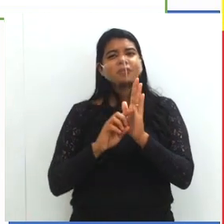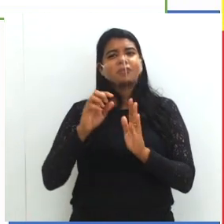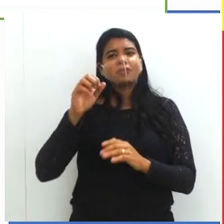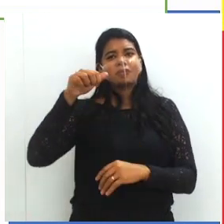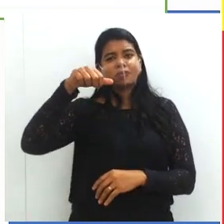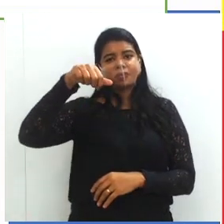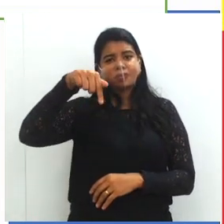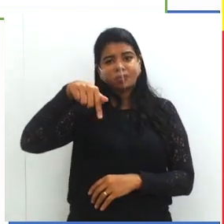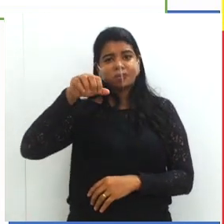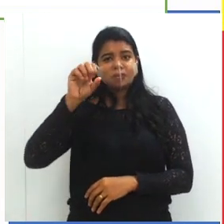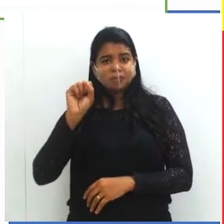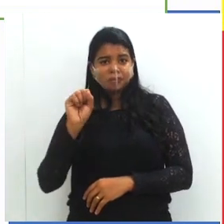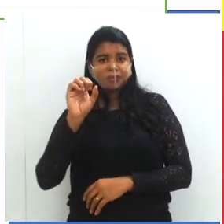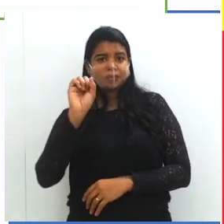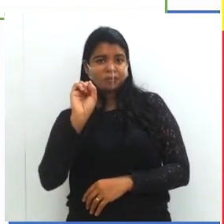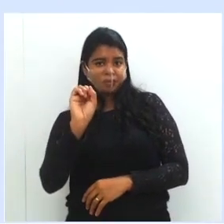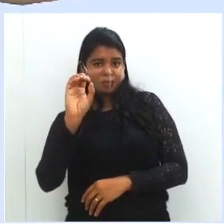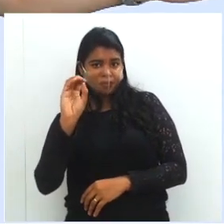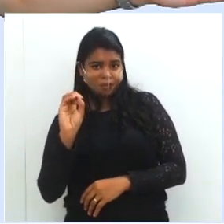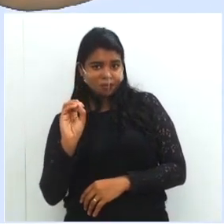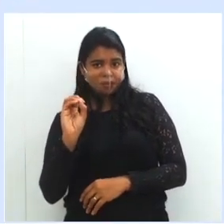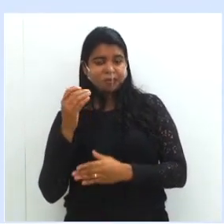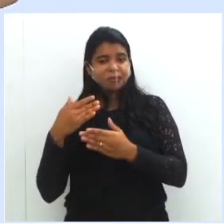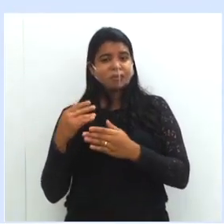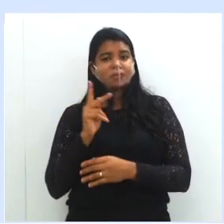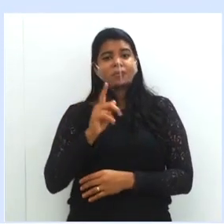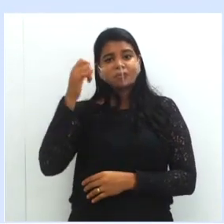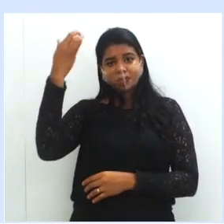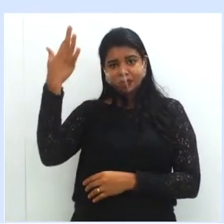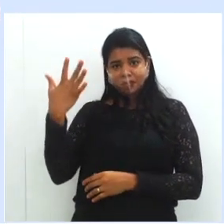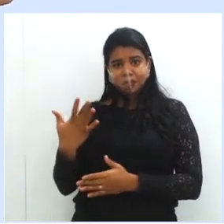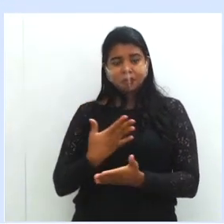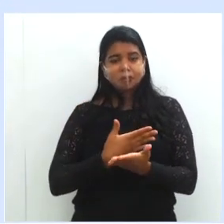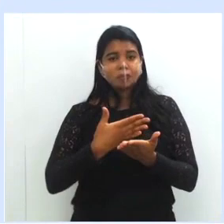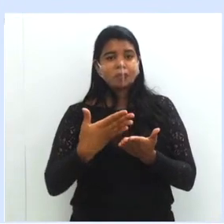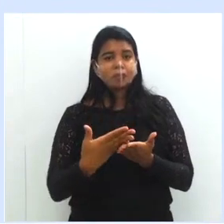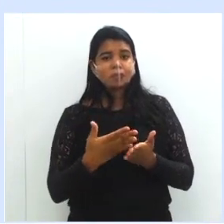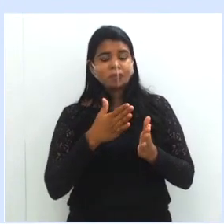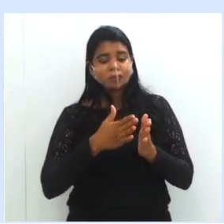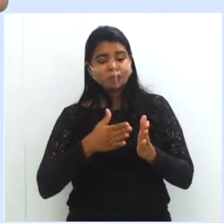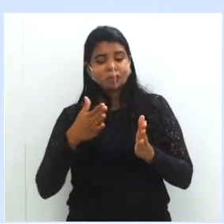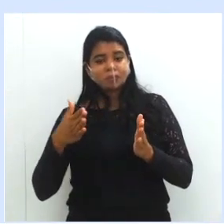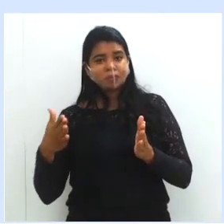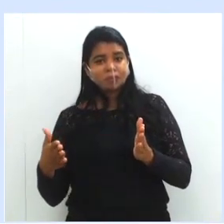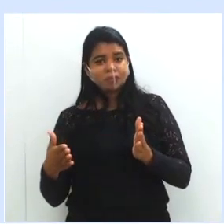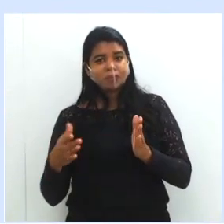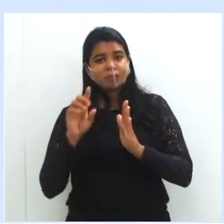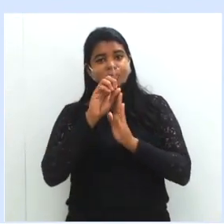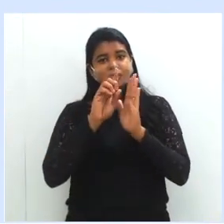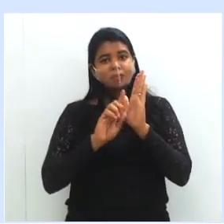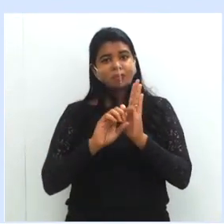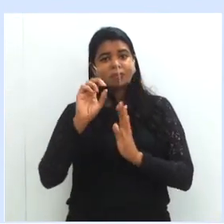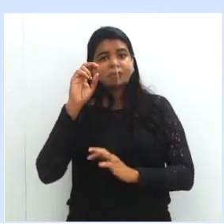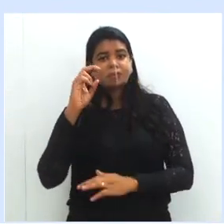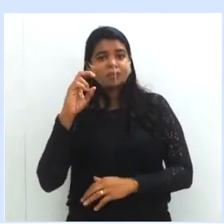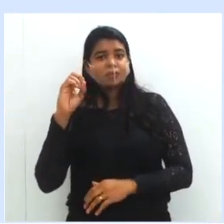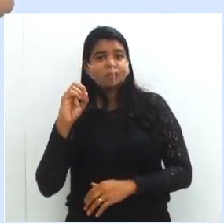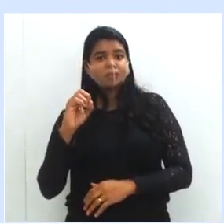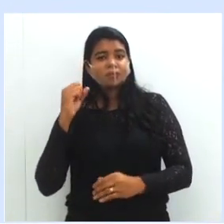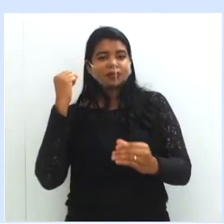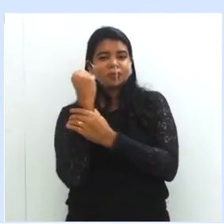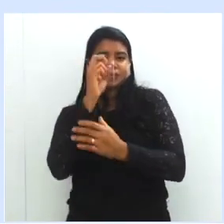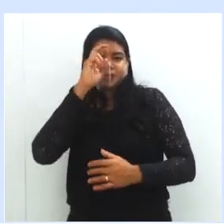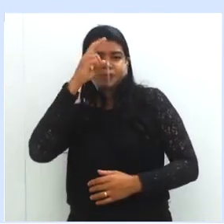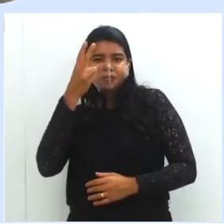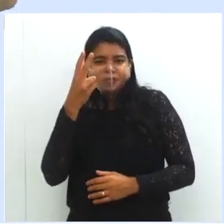décadas de 70 e 80. É aquilo que justamente eu falei. Começa esse processo na década de 50 e vai